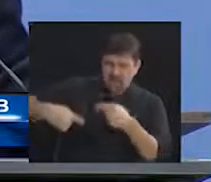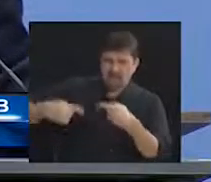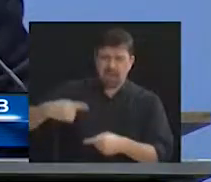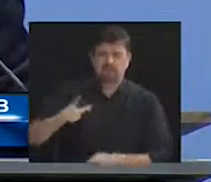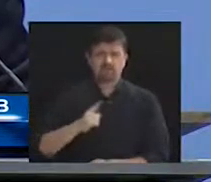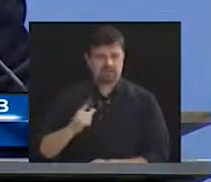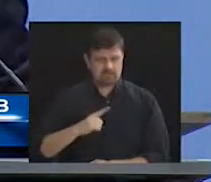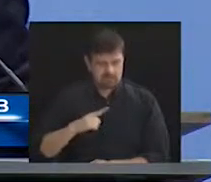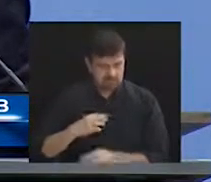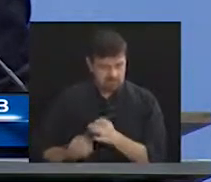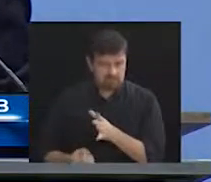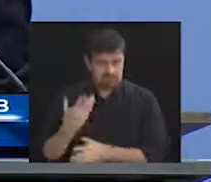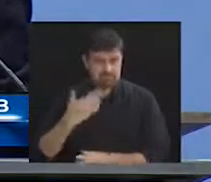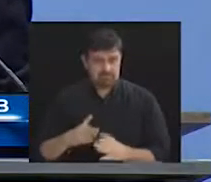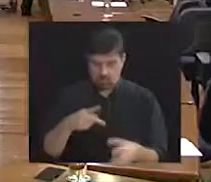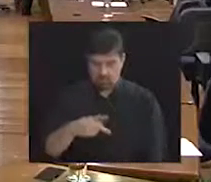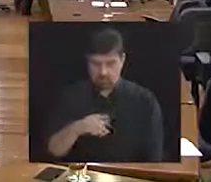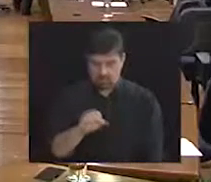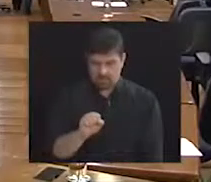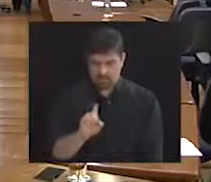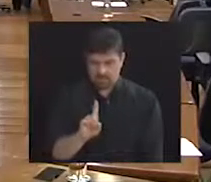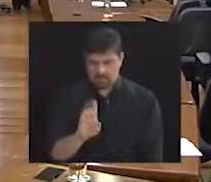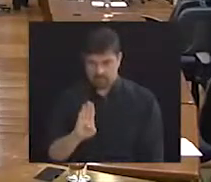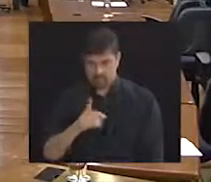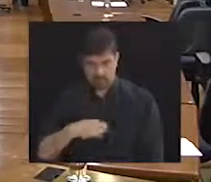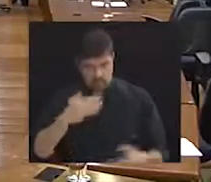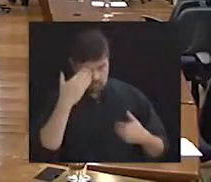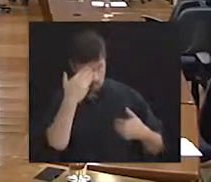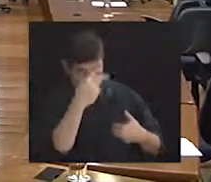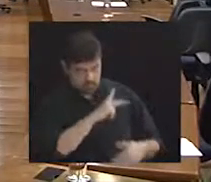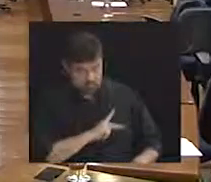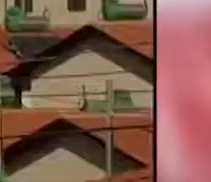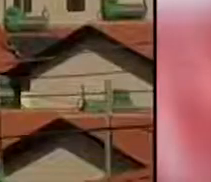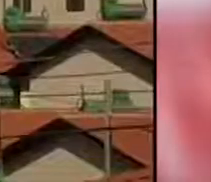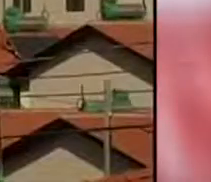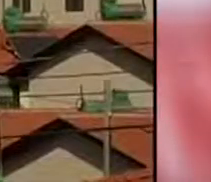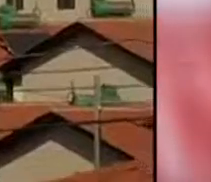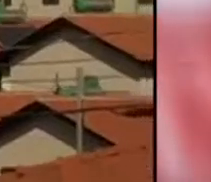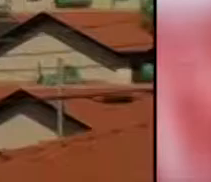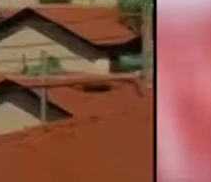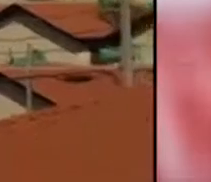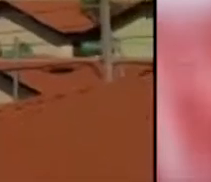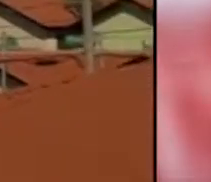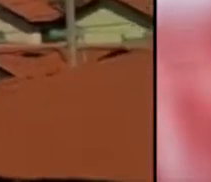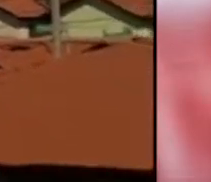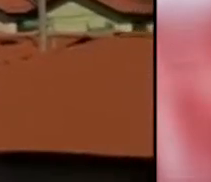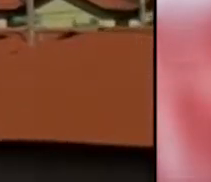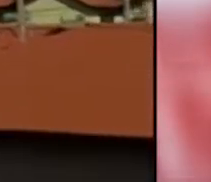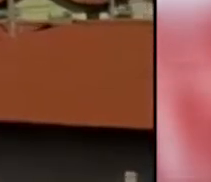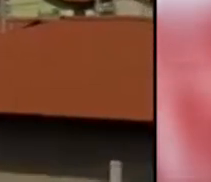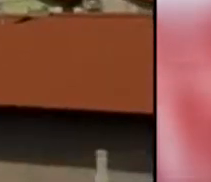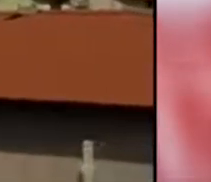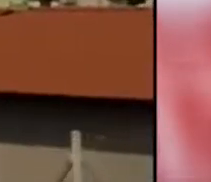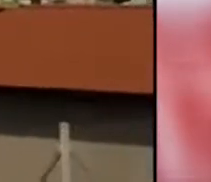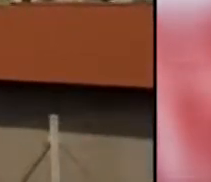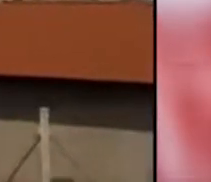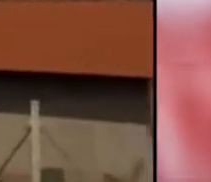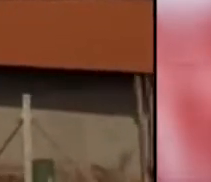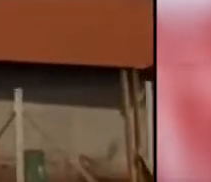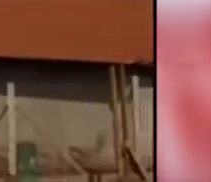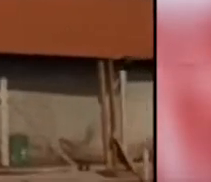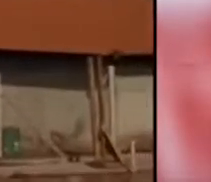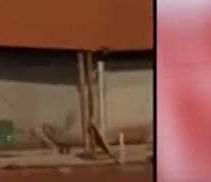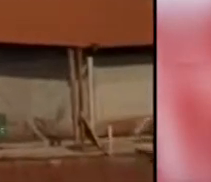o vereador luiz henrique cirilo falou na tribuna sobre o projeto dele que obriga a prefeitura a instalar nas casas populares